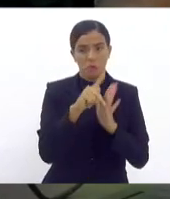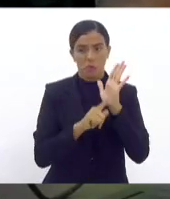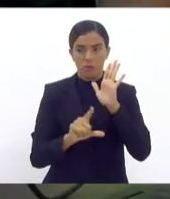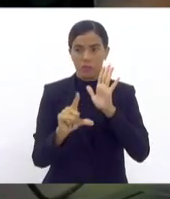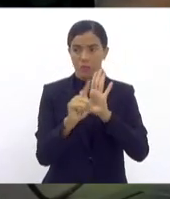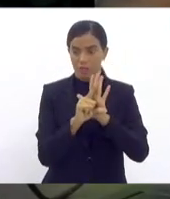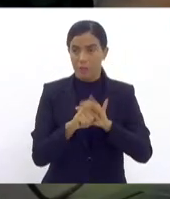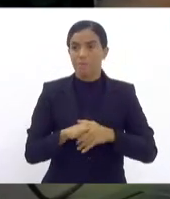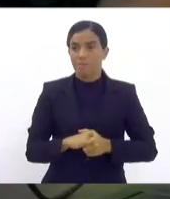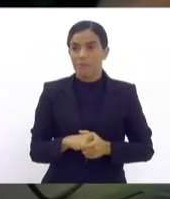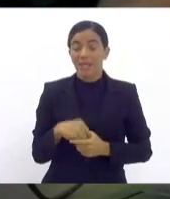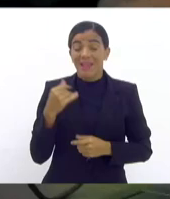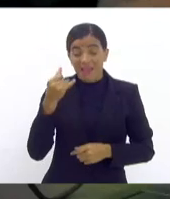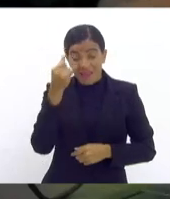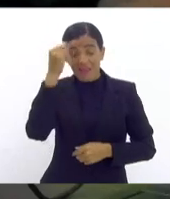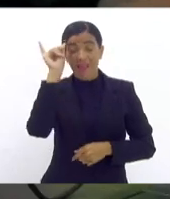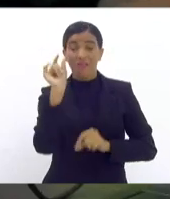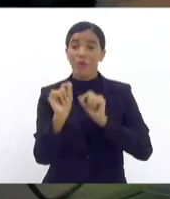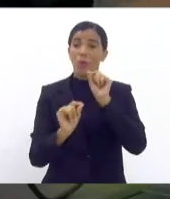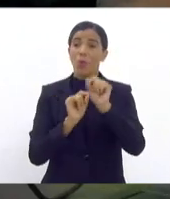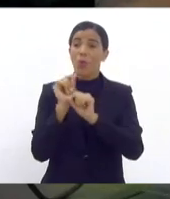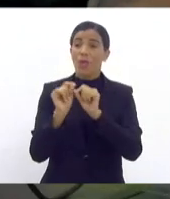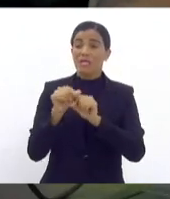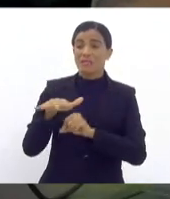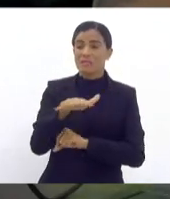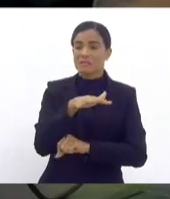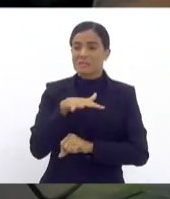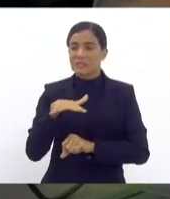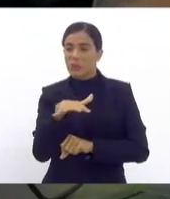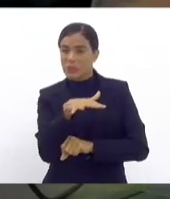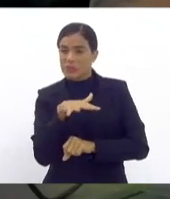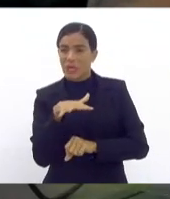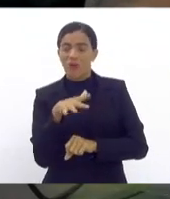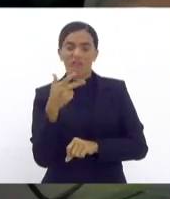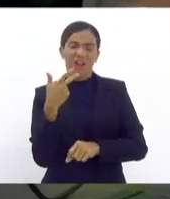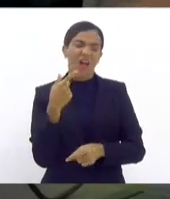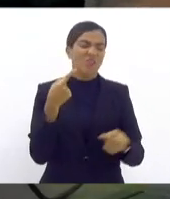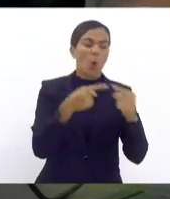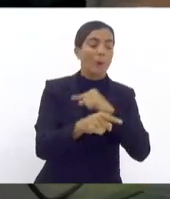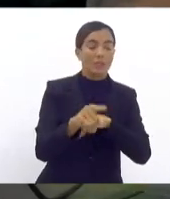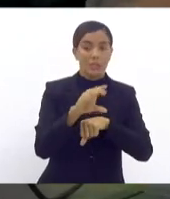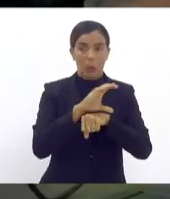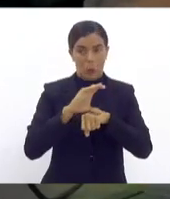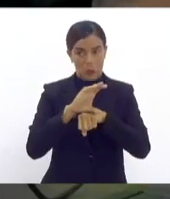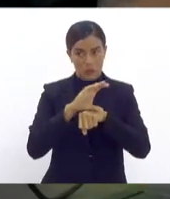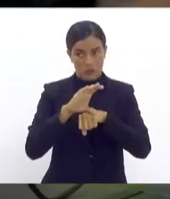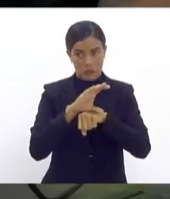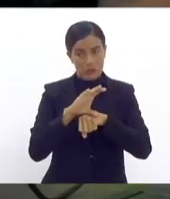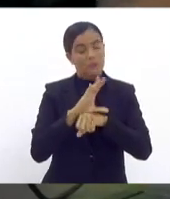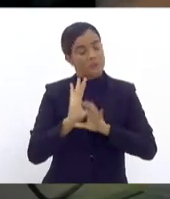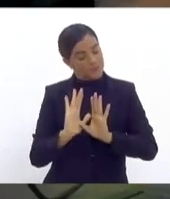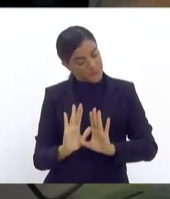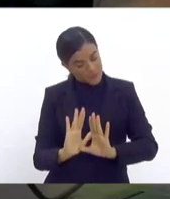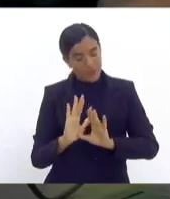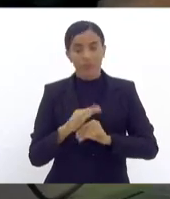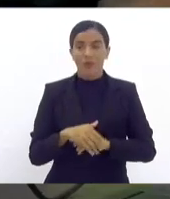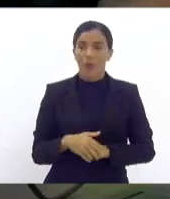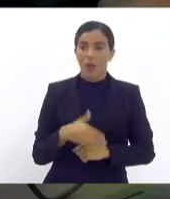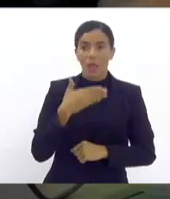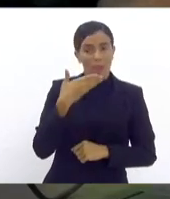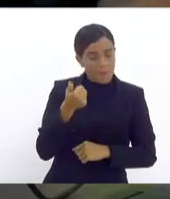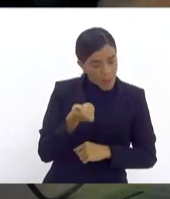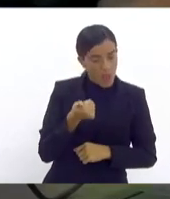evitar qualquer situação de constitucionalidade, inclusive é por análise do próprio Poder Executivo na hora de